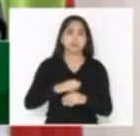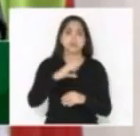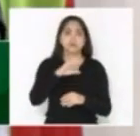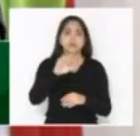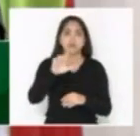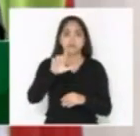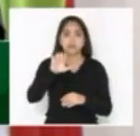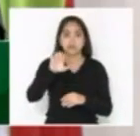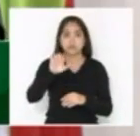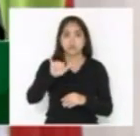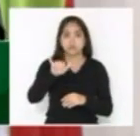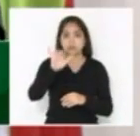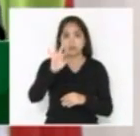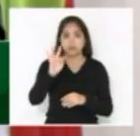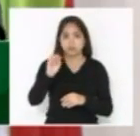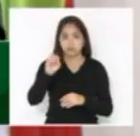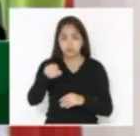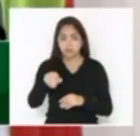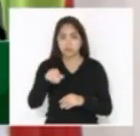participaram